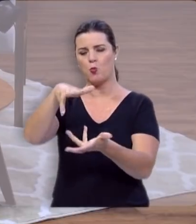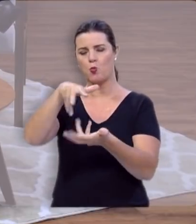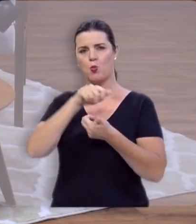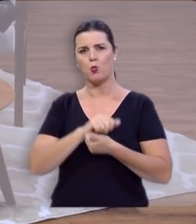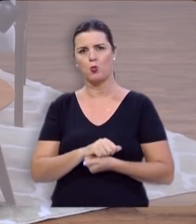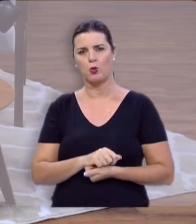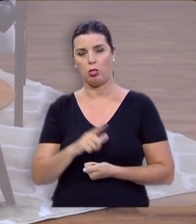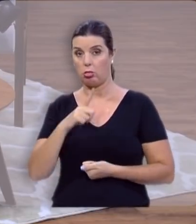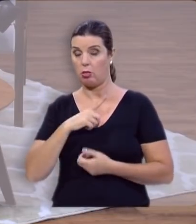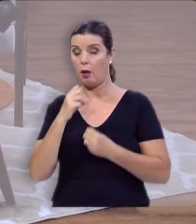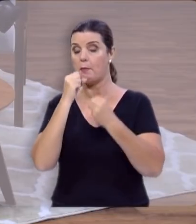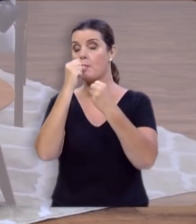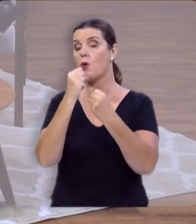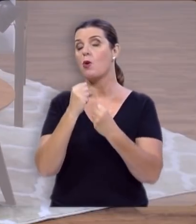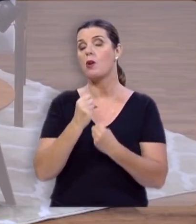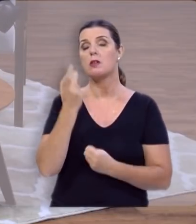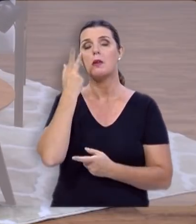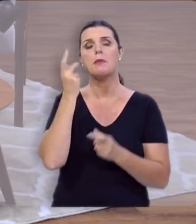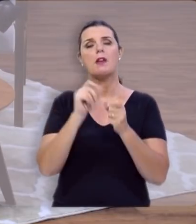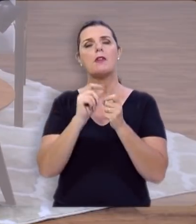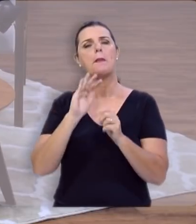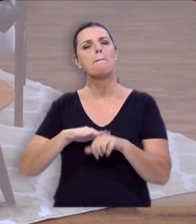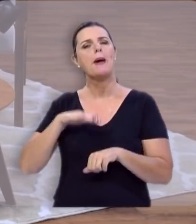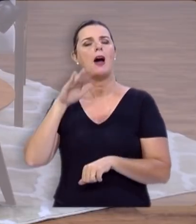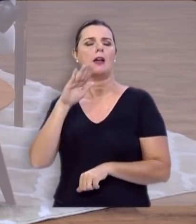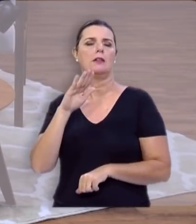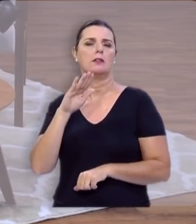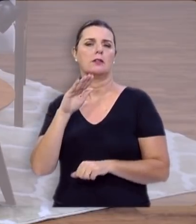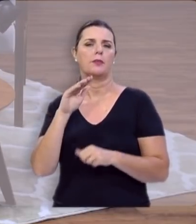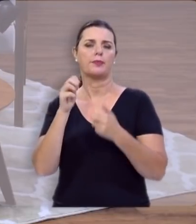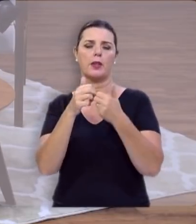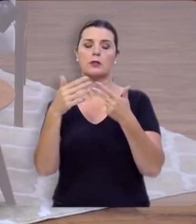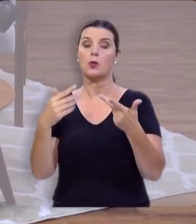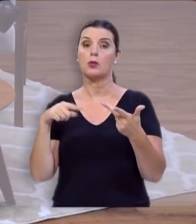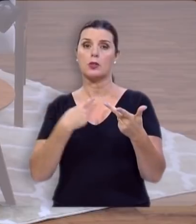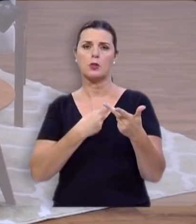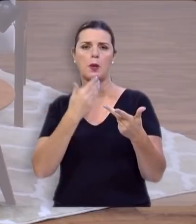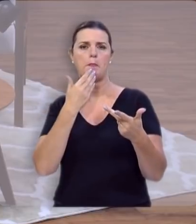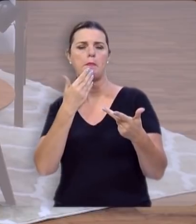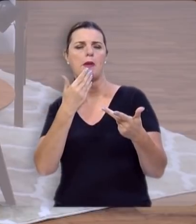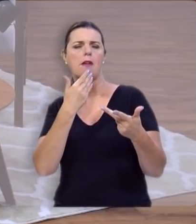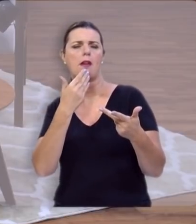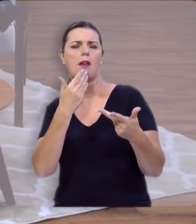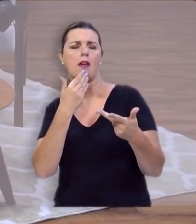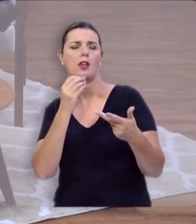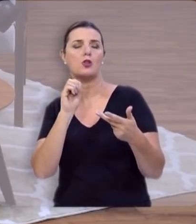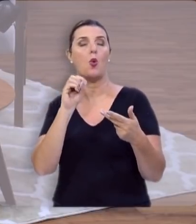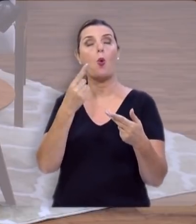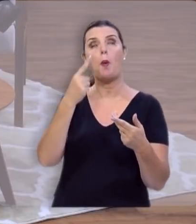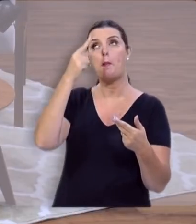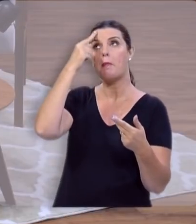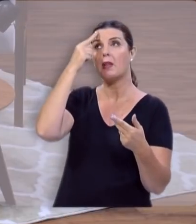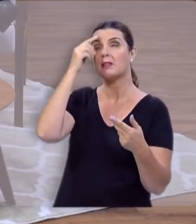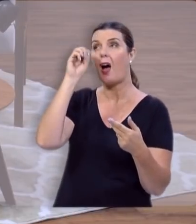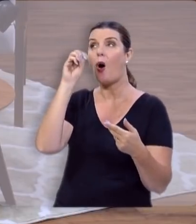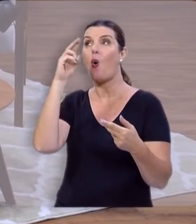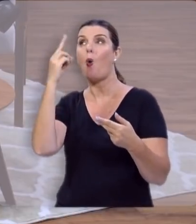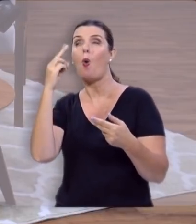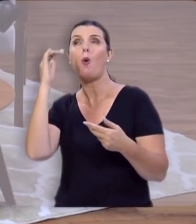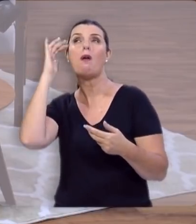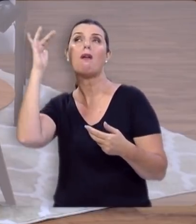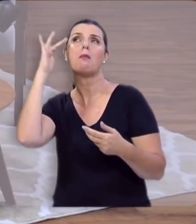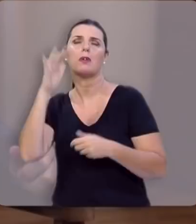universo e é poderoso para fazer infinitamente mais do que aquilo que a gente sequer pode pedir, pensar